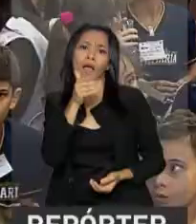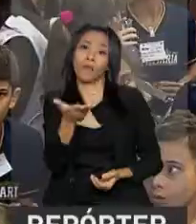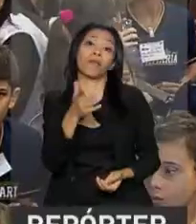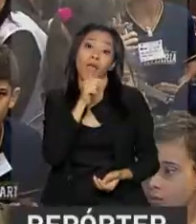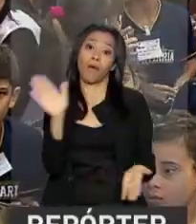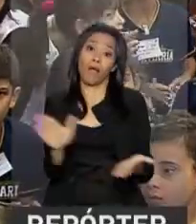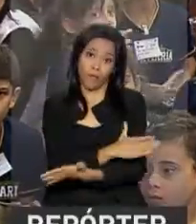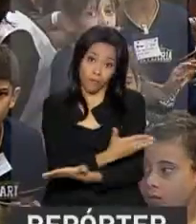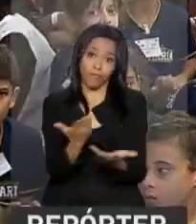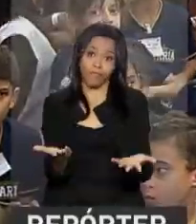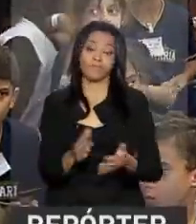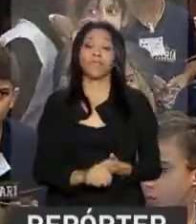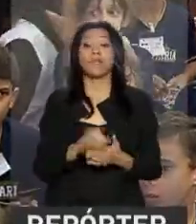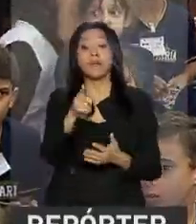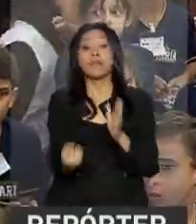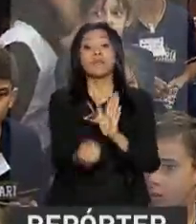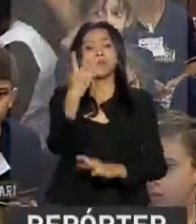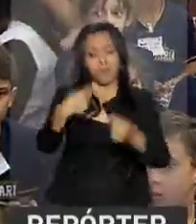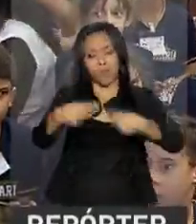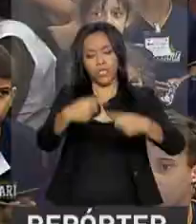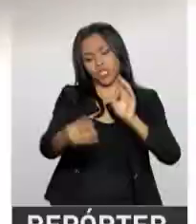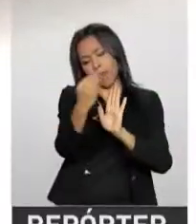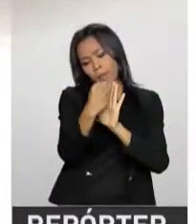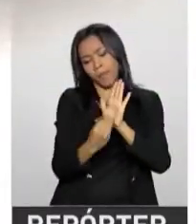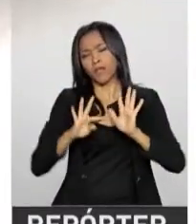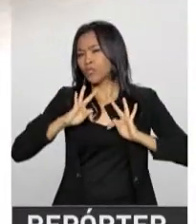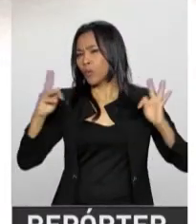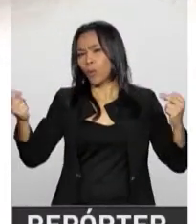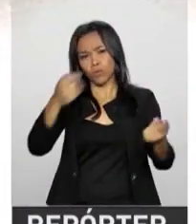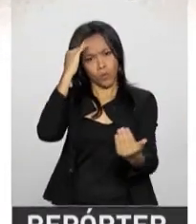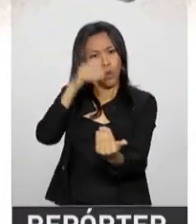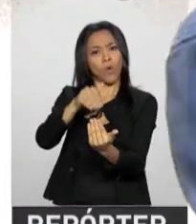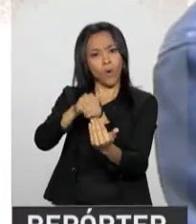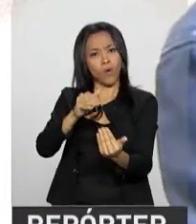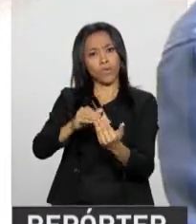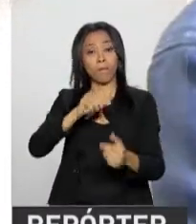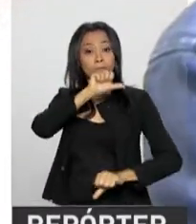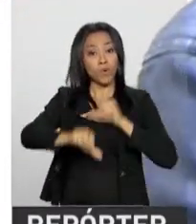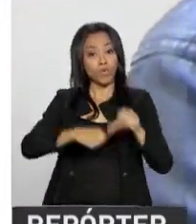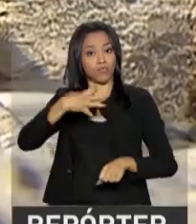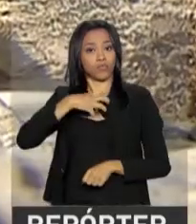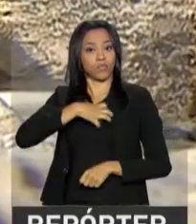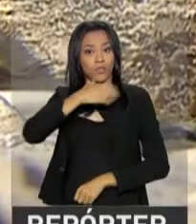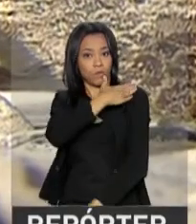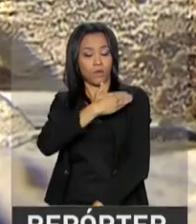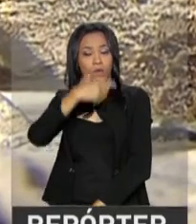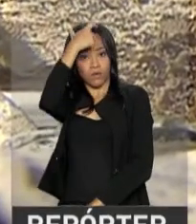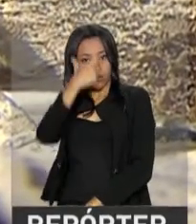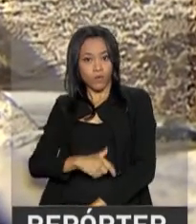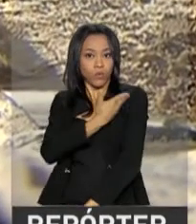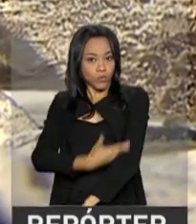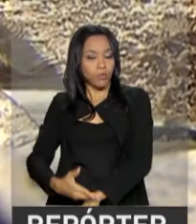finito. Mais que definir políticas, todos concordam que a mudança de comportamento em relação à água é